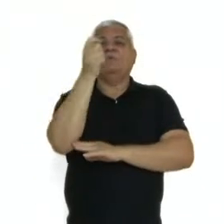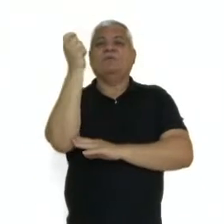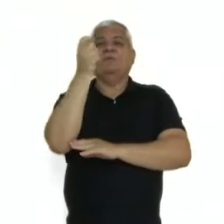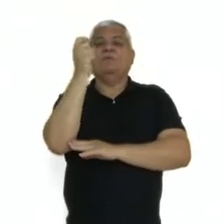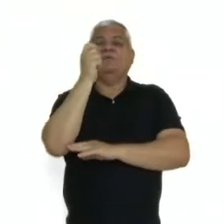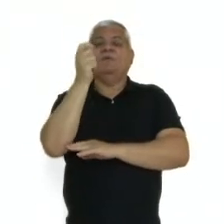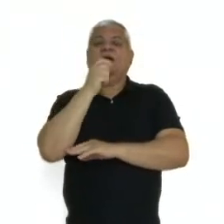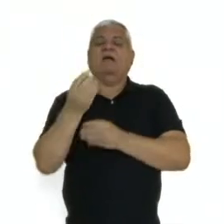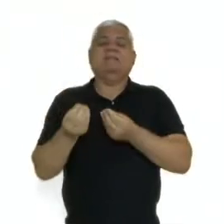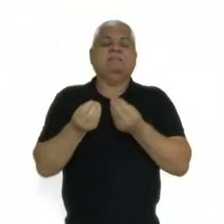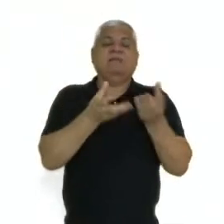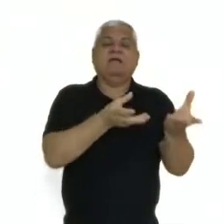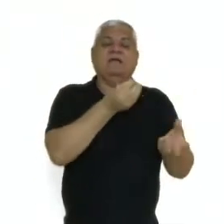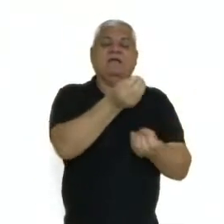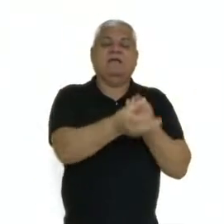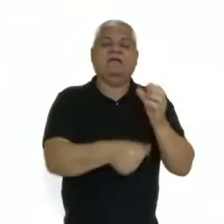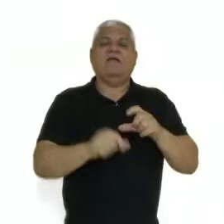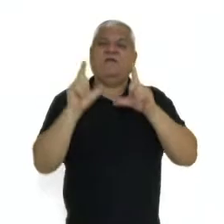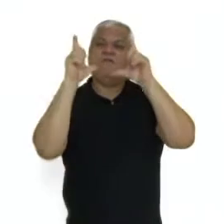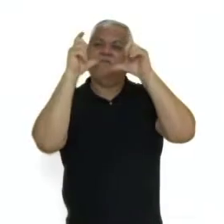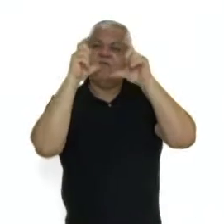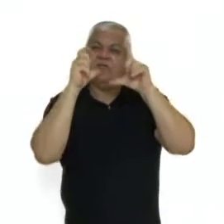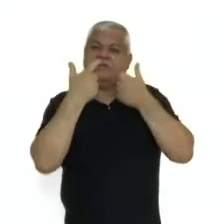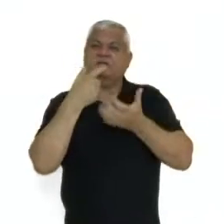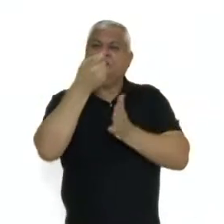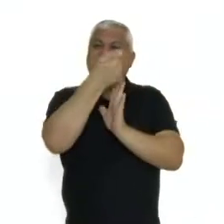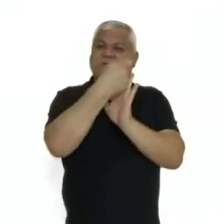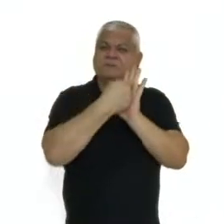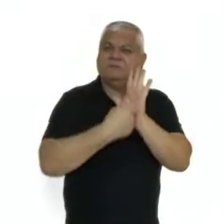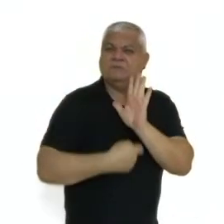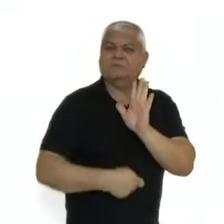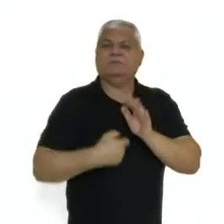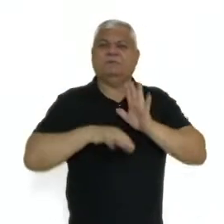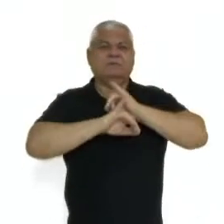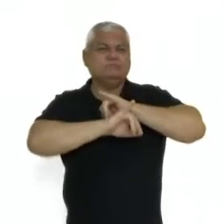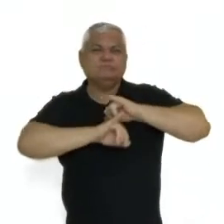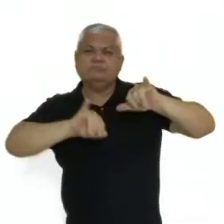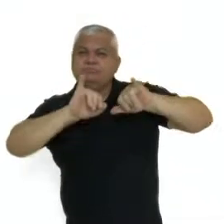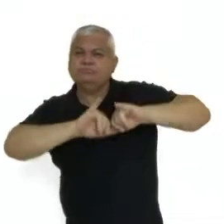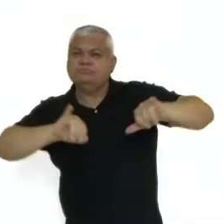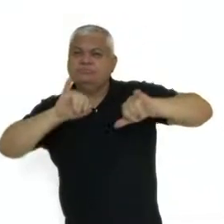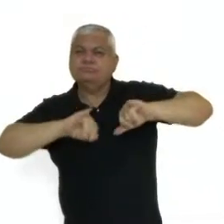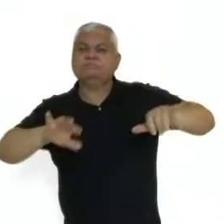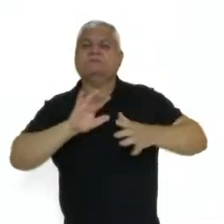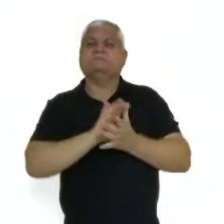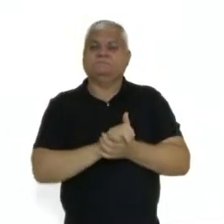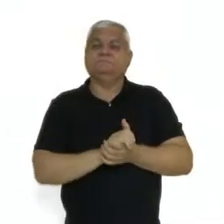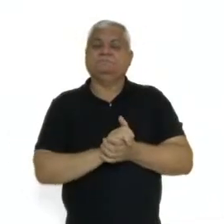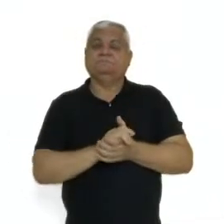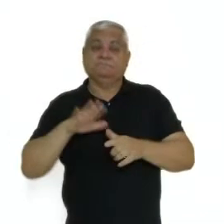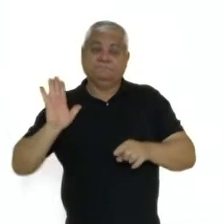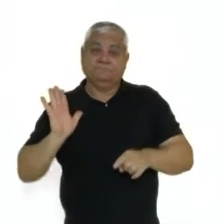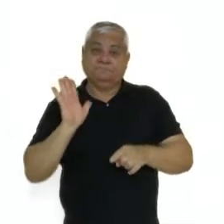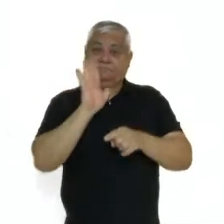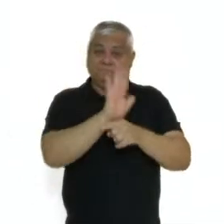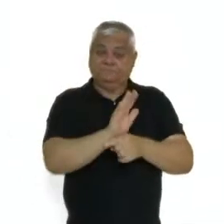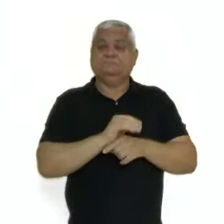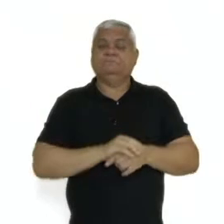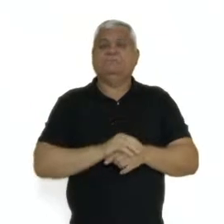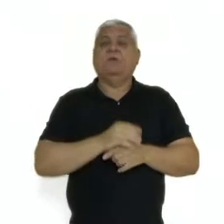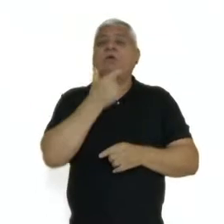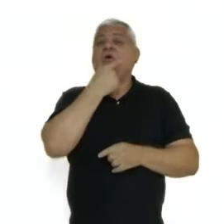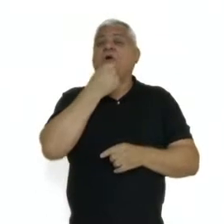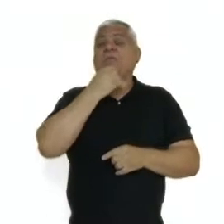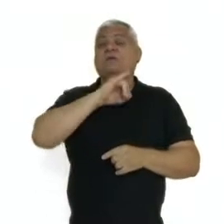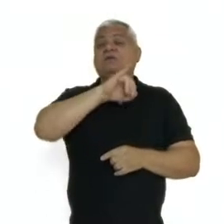doar fotografias e manuscritos e divulgar a iniciativa. Com a ajuda de José Geraldo Nogueira